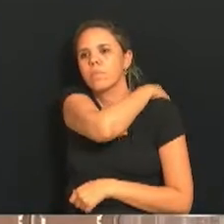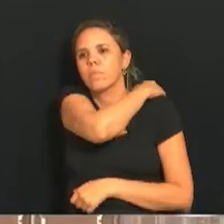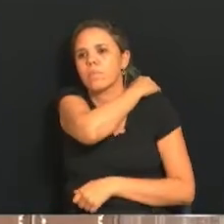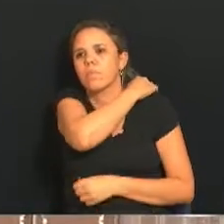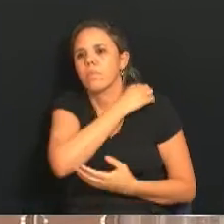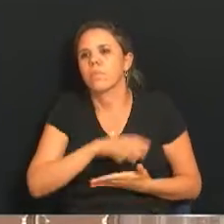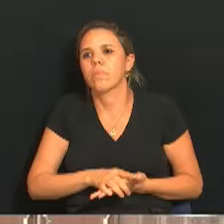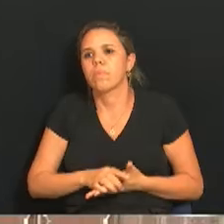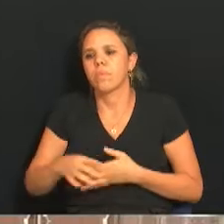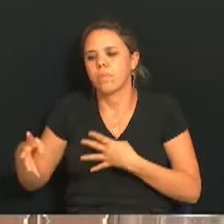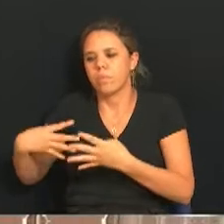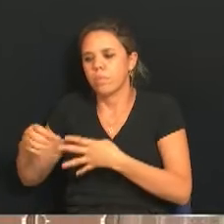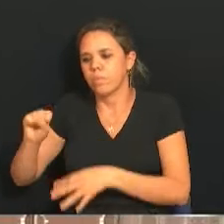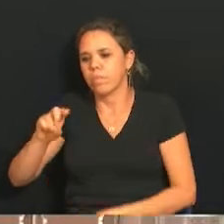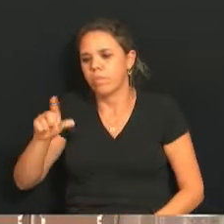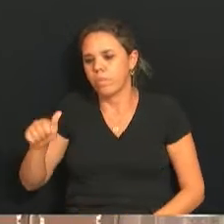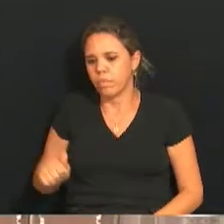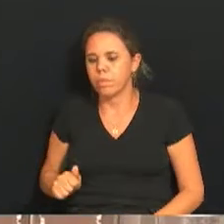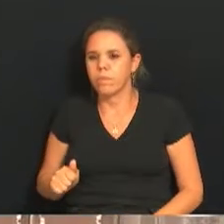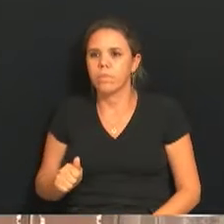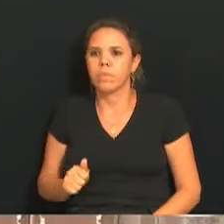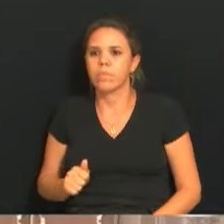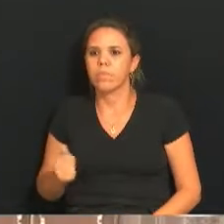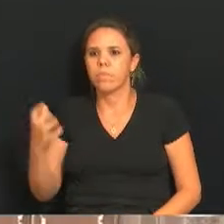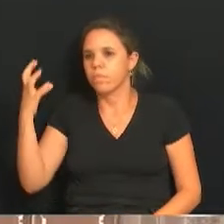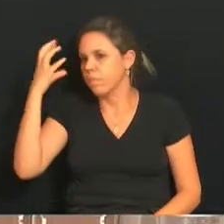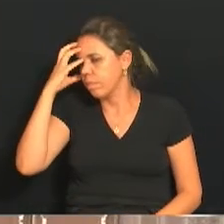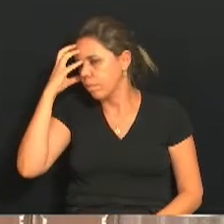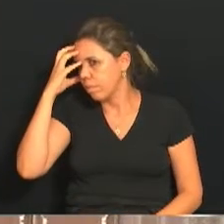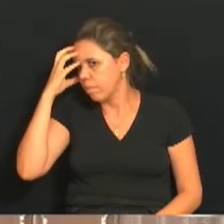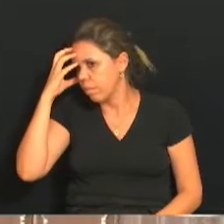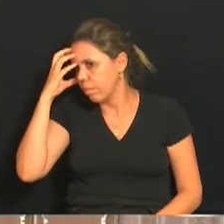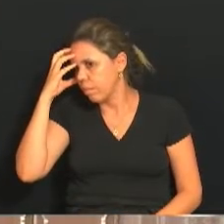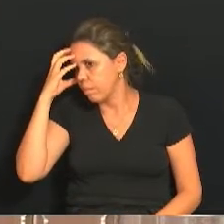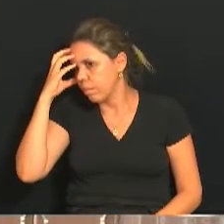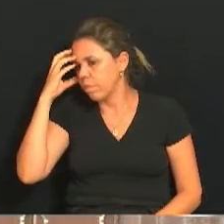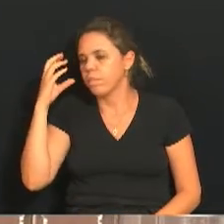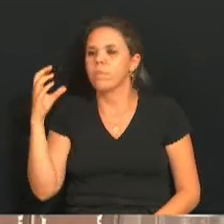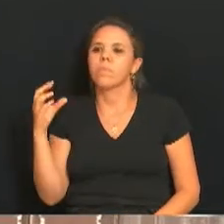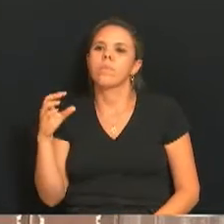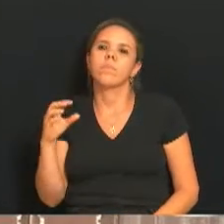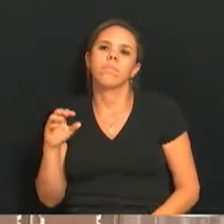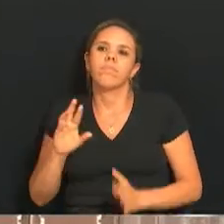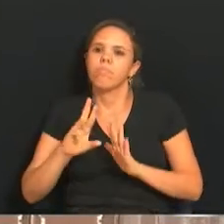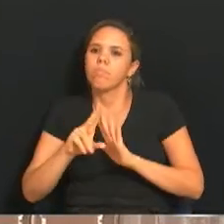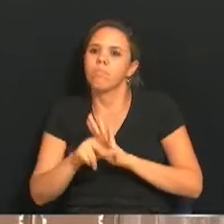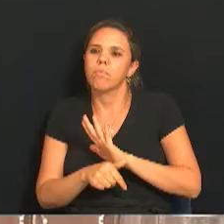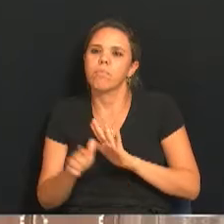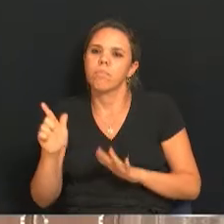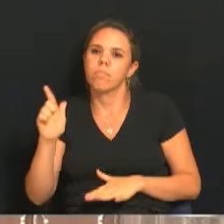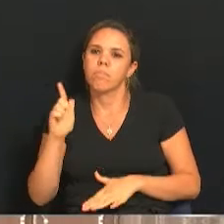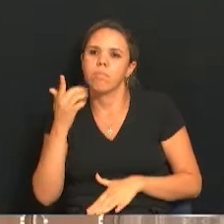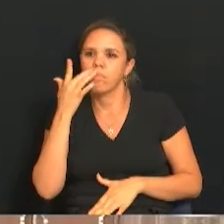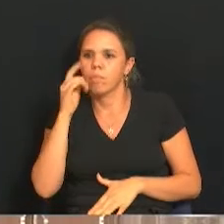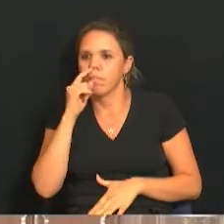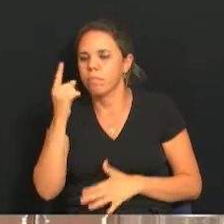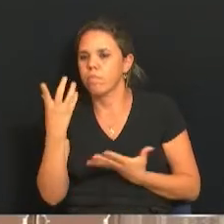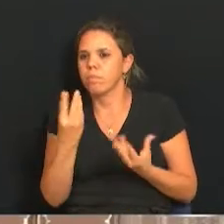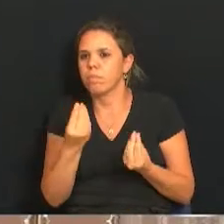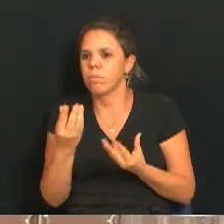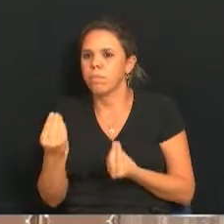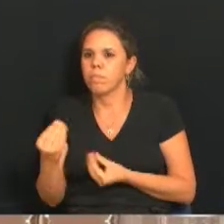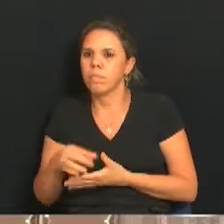Geraldo, estão em Sousas, estão na região do Taquaral, estão na região ali do Aurélia, no Campo Grande, no Ouro Verde,